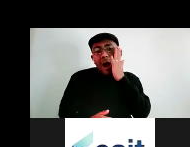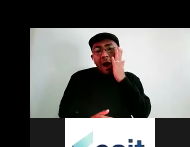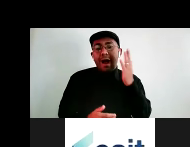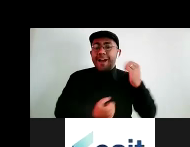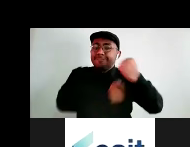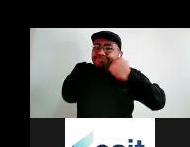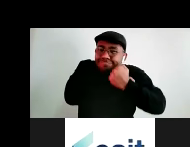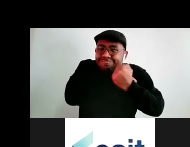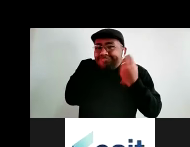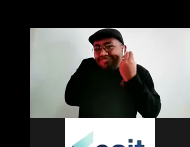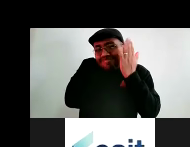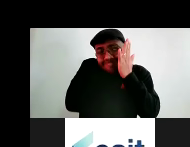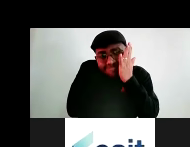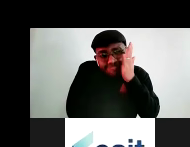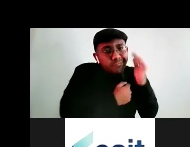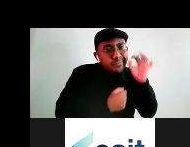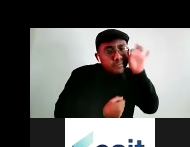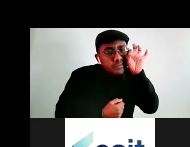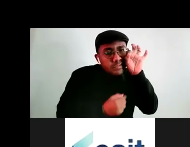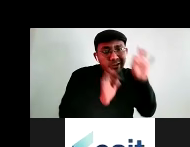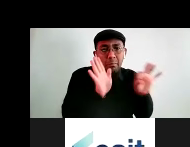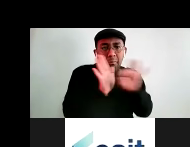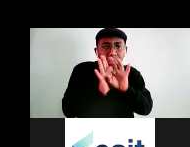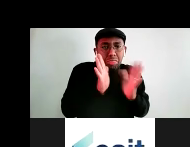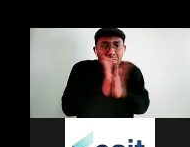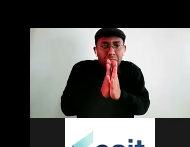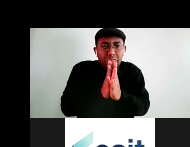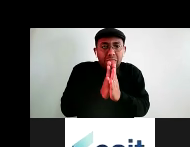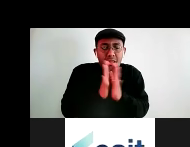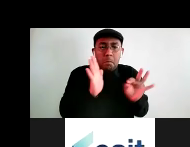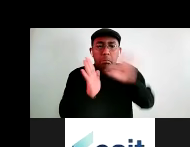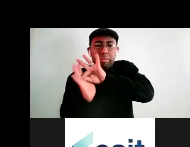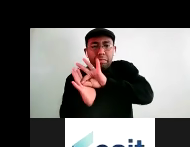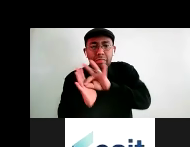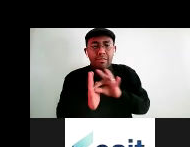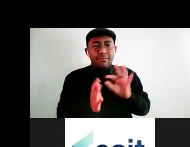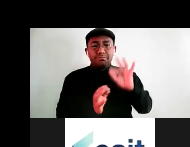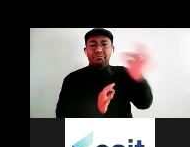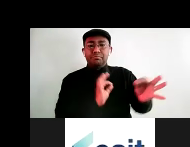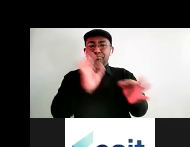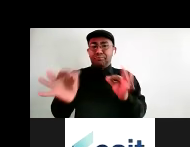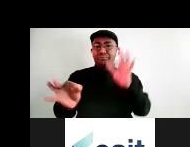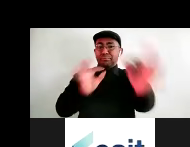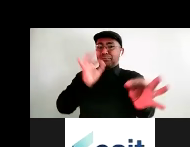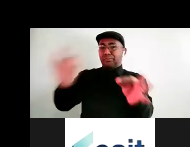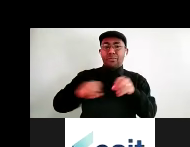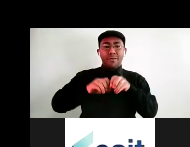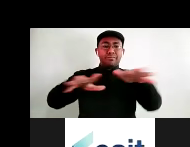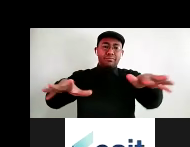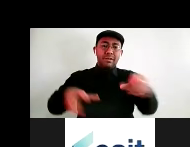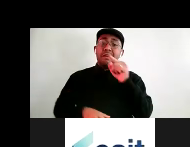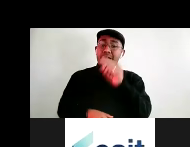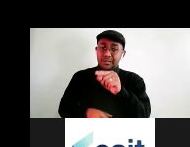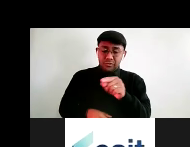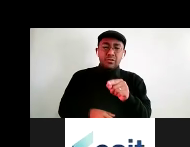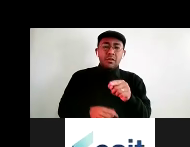os trabalhadores sexuais, porque estão organizados e para que possamos levar essa mensagem de